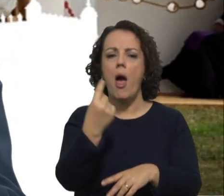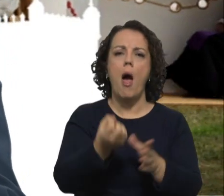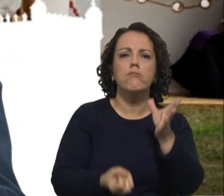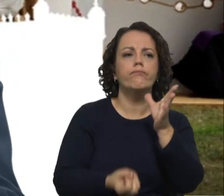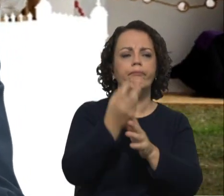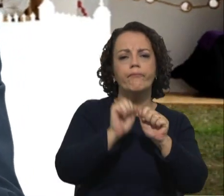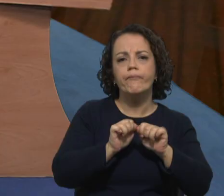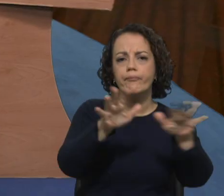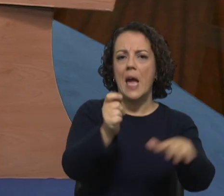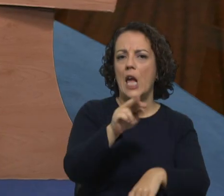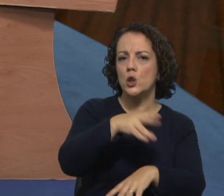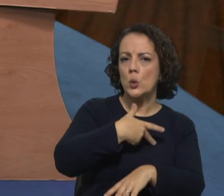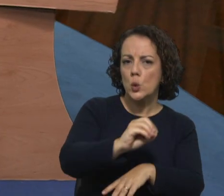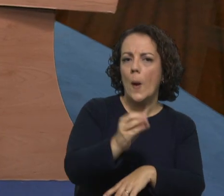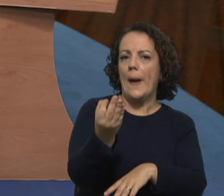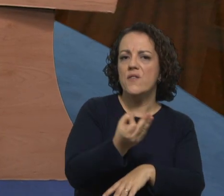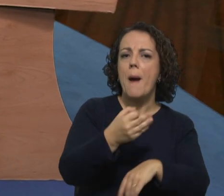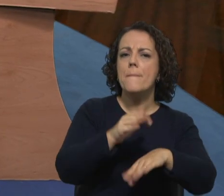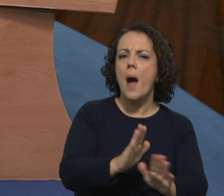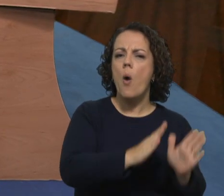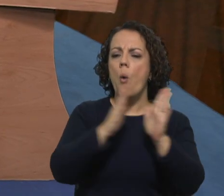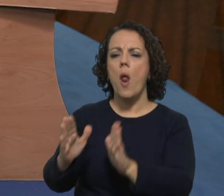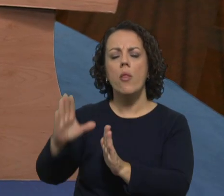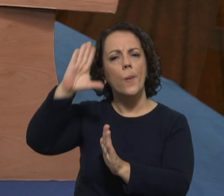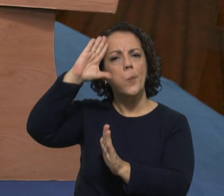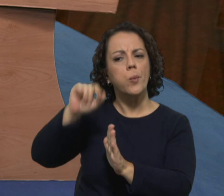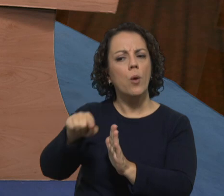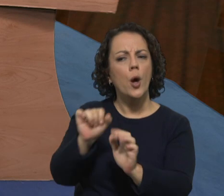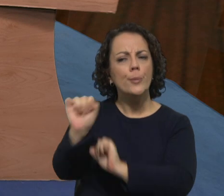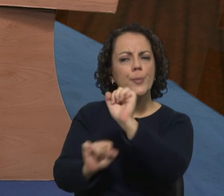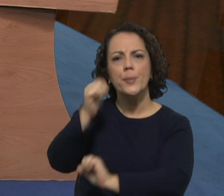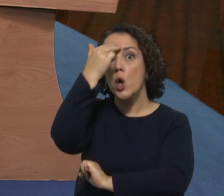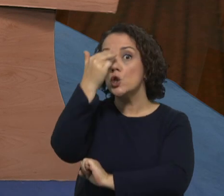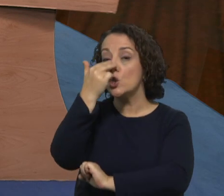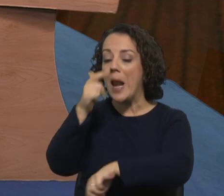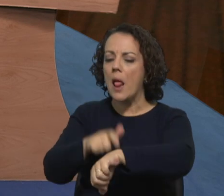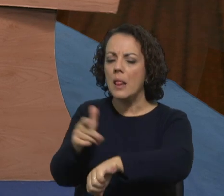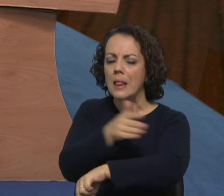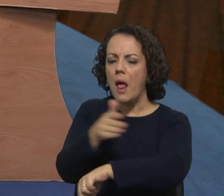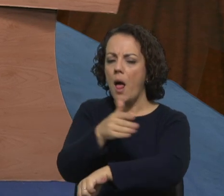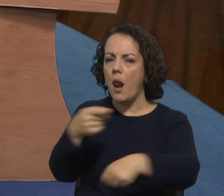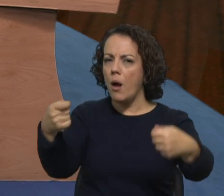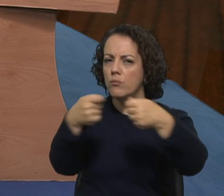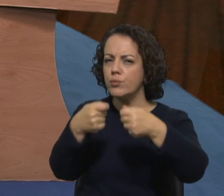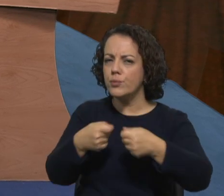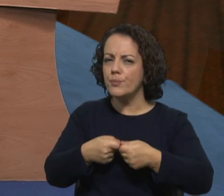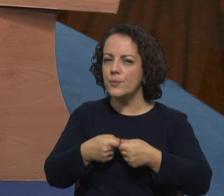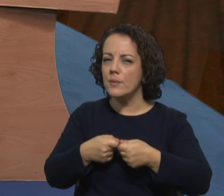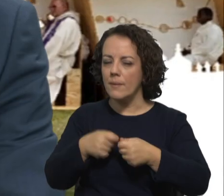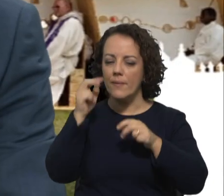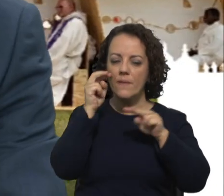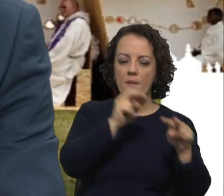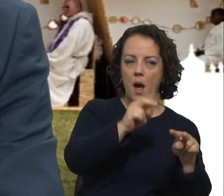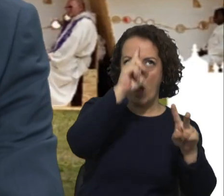arqueológicas e históricas que nos permitem pensar sobre estas figuras, sobre estes eventos, também com um olhar histórico. E